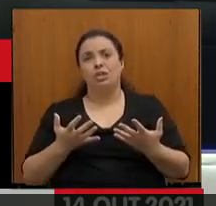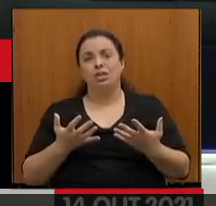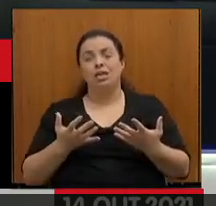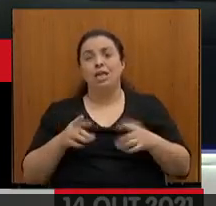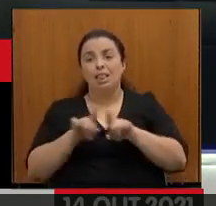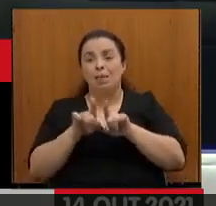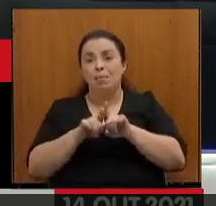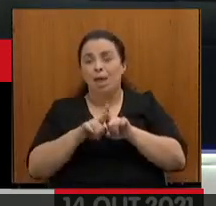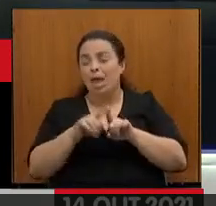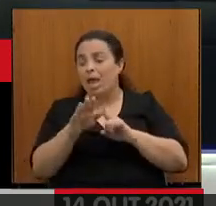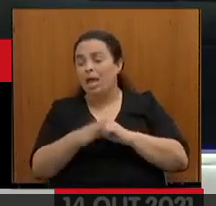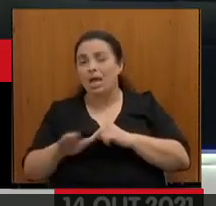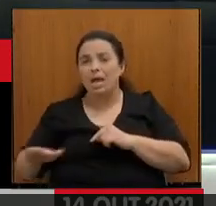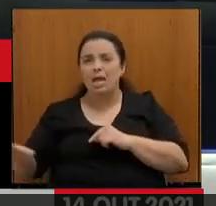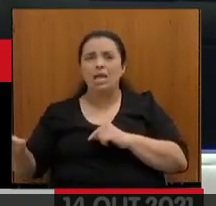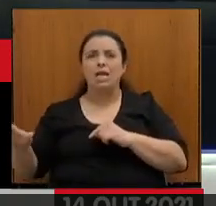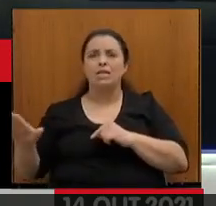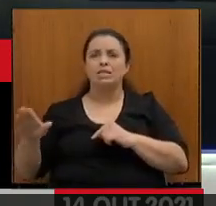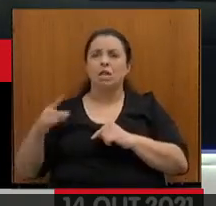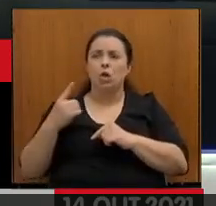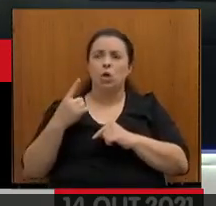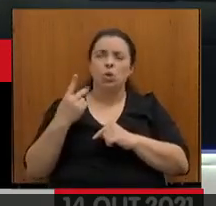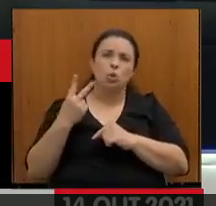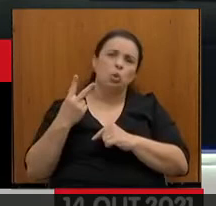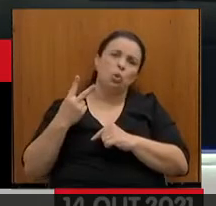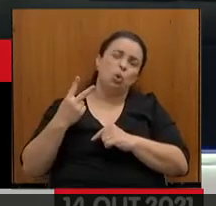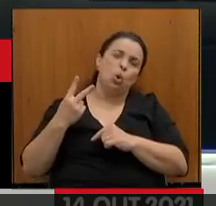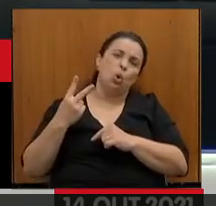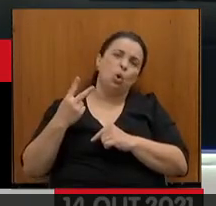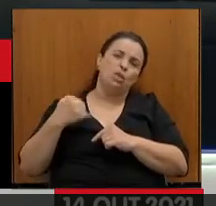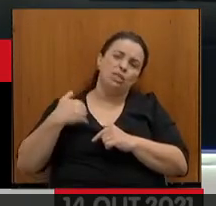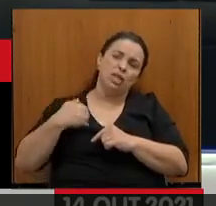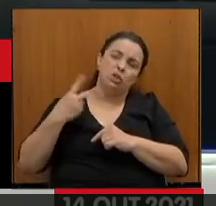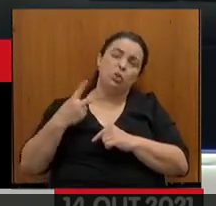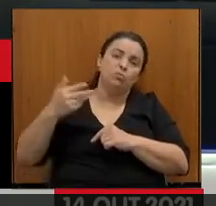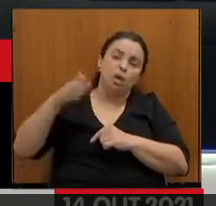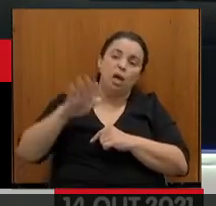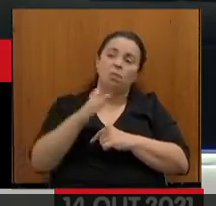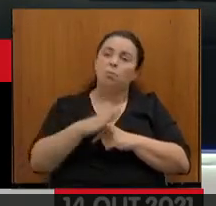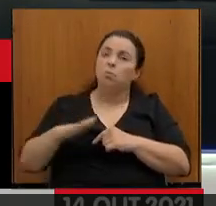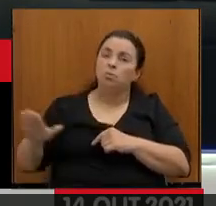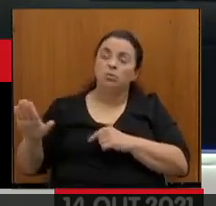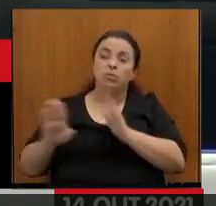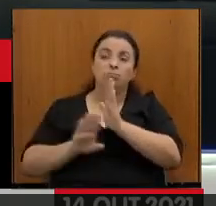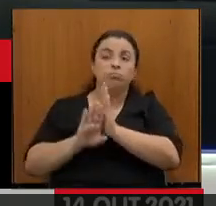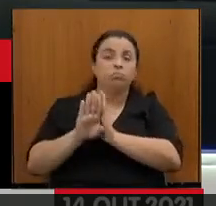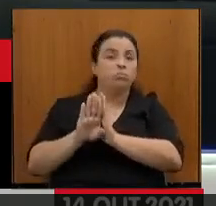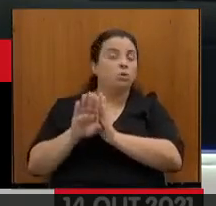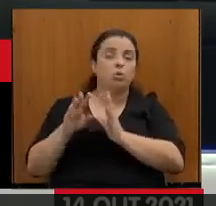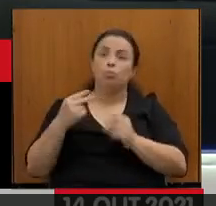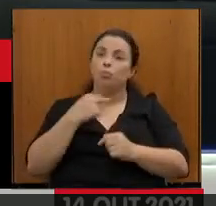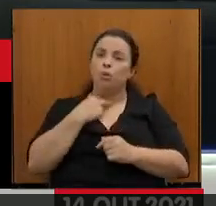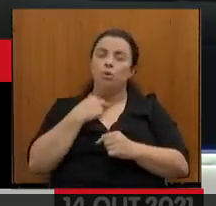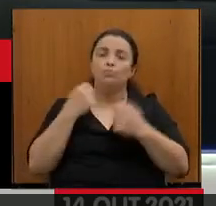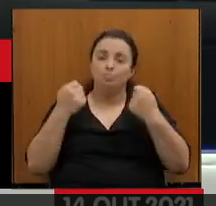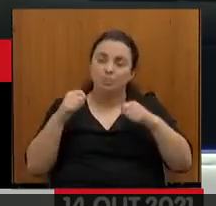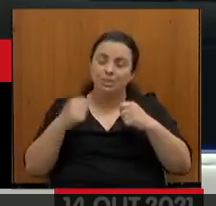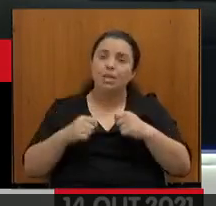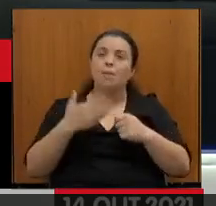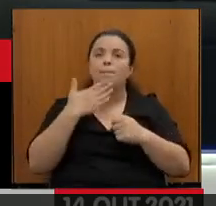desejável, não só para um Estado central, um Estado com a importância de Minas Gerais, mas, acima de tudo,